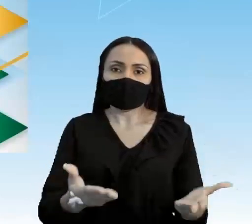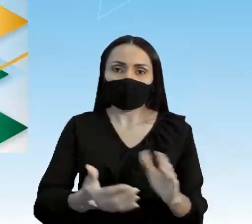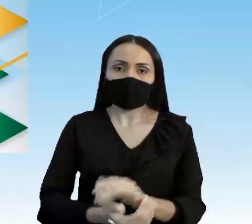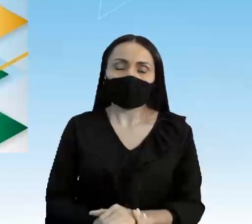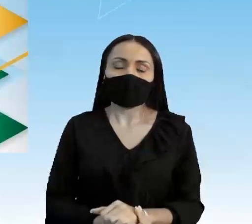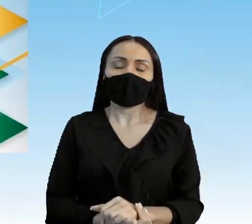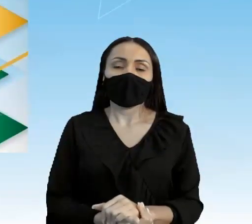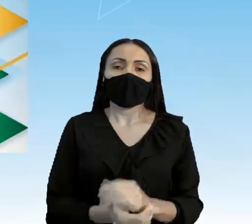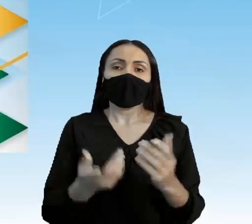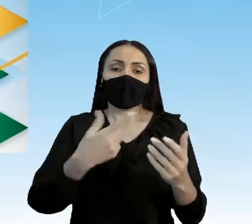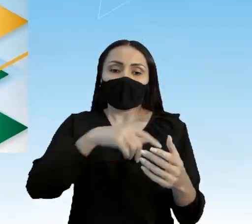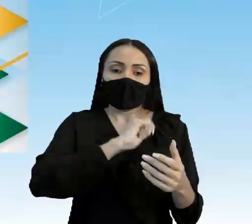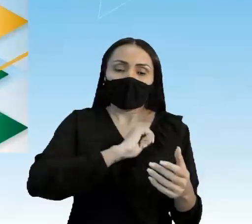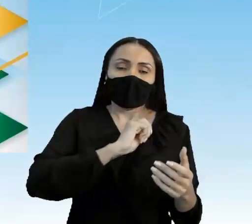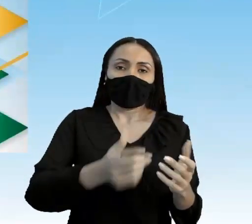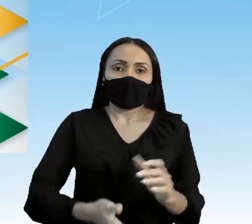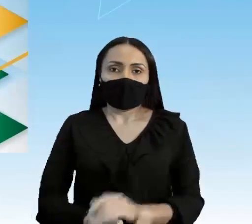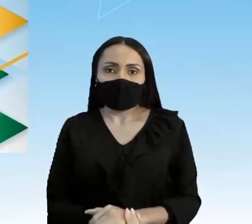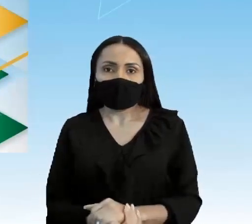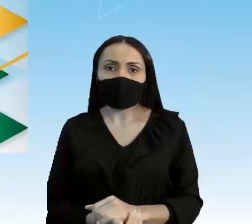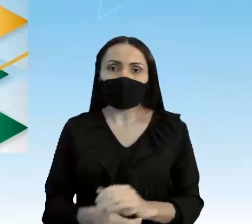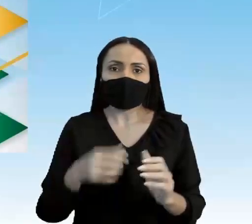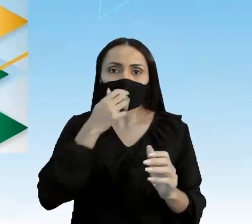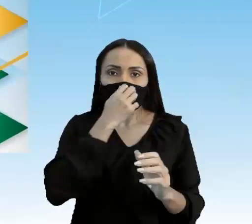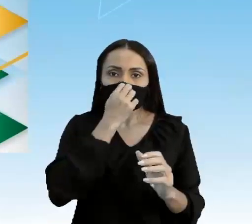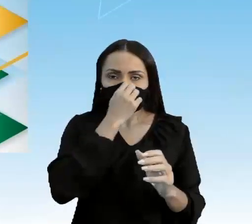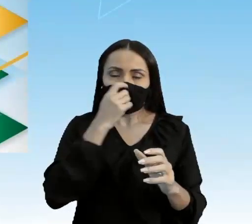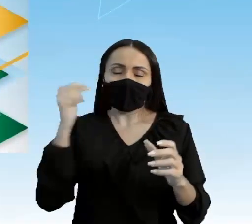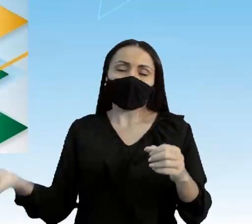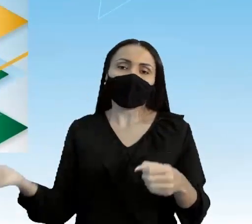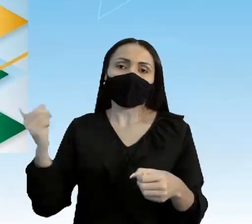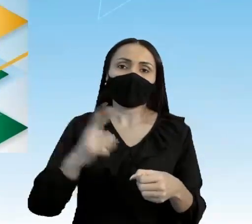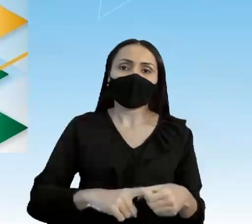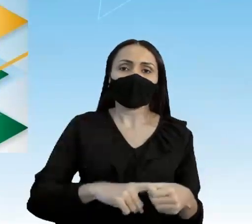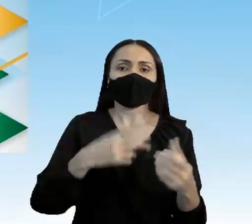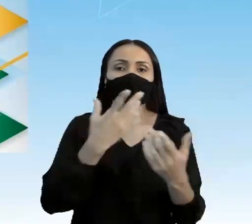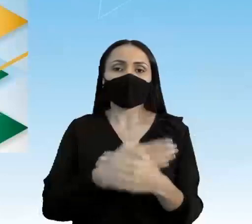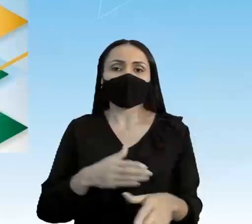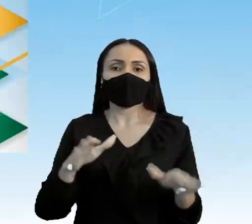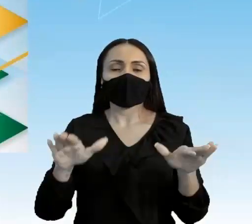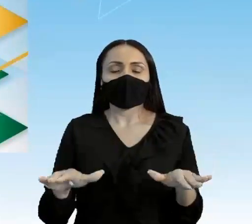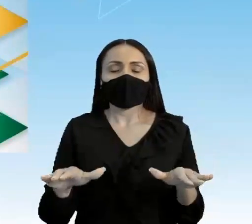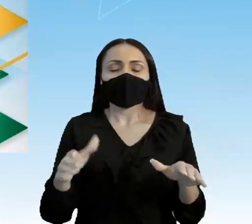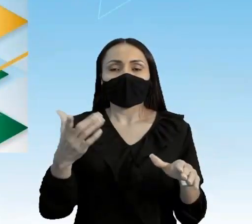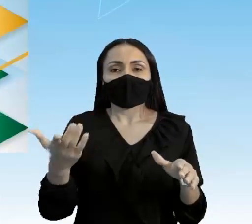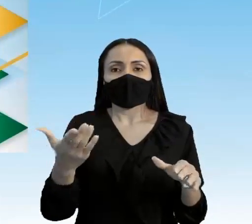trono espanhol. Ao retomar o poder, o rei espanhol